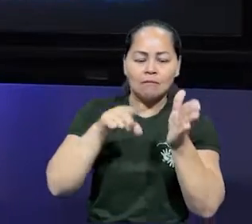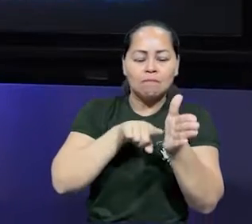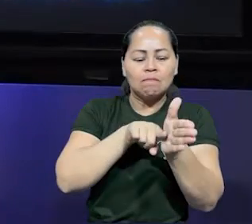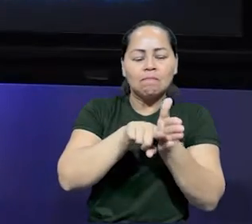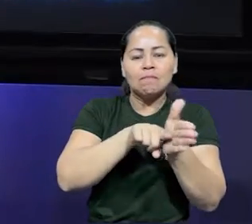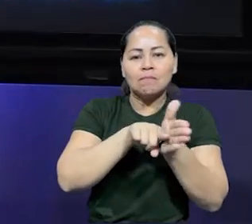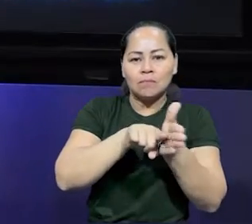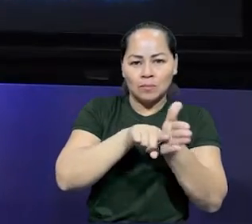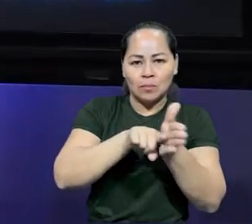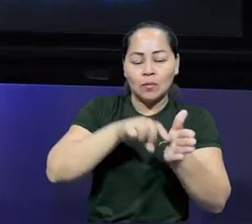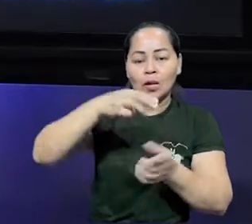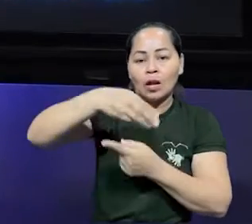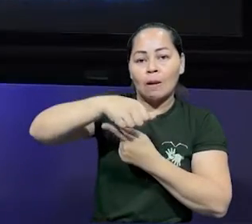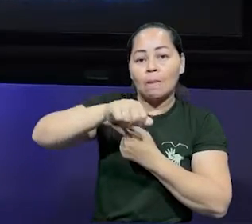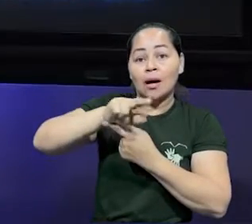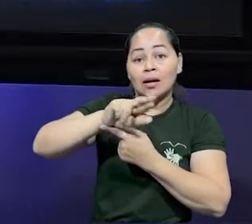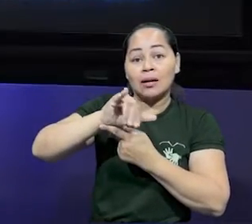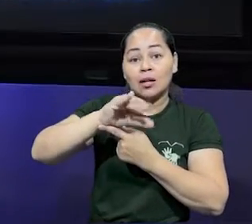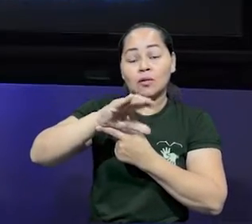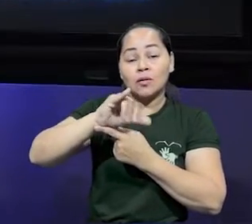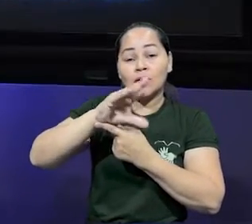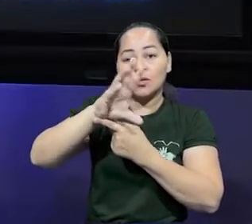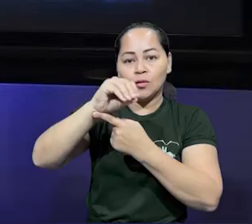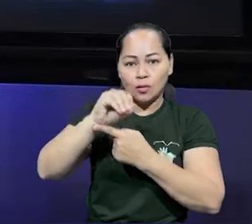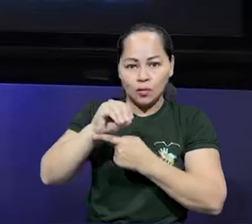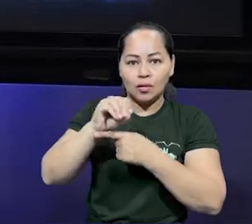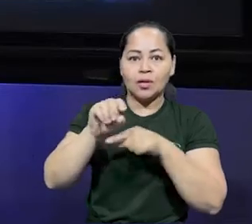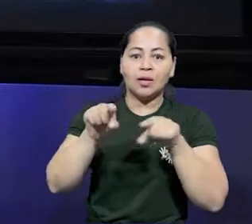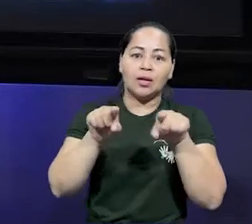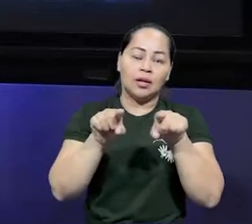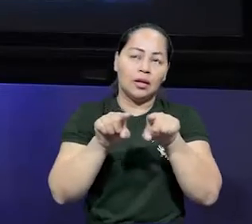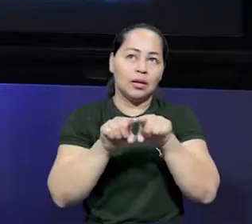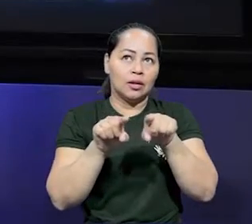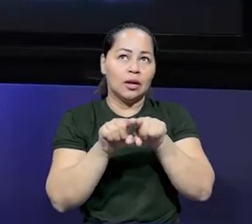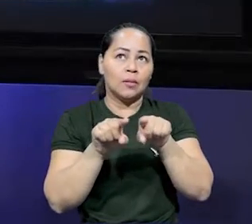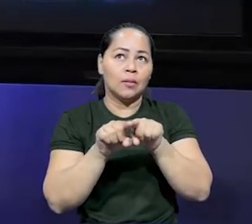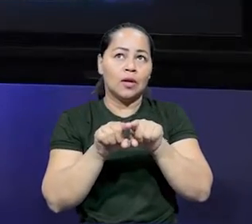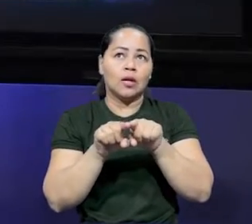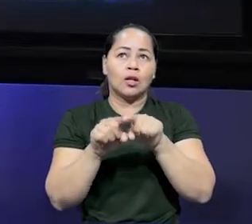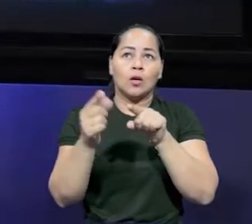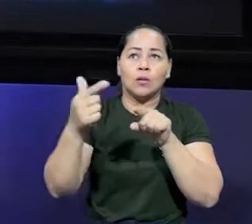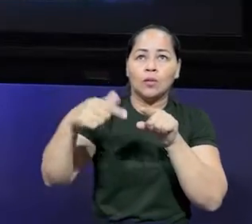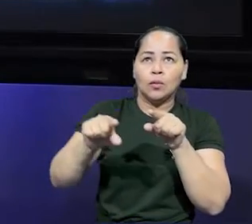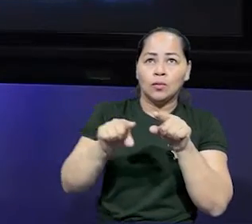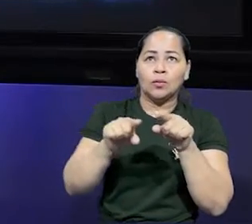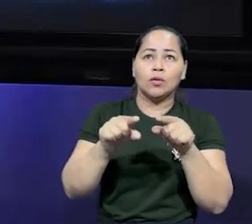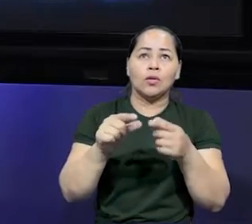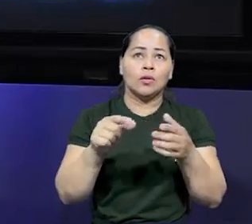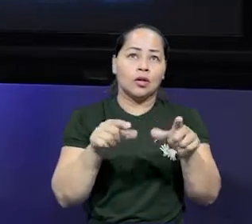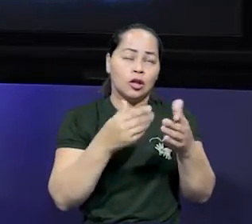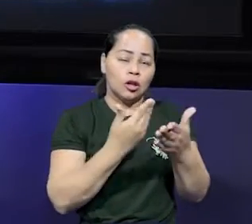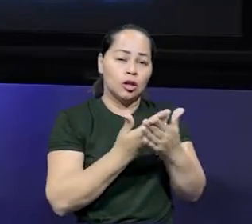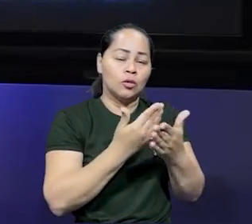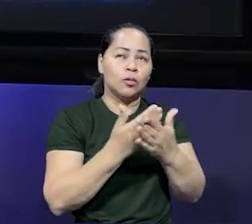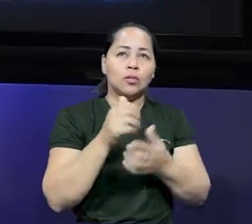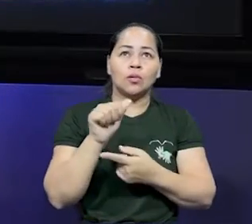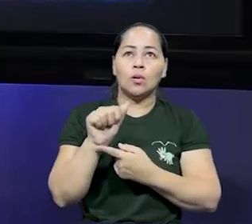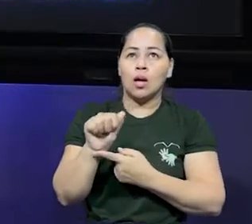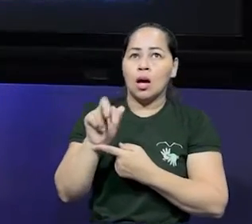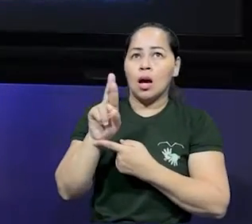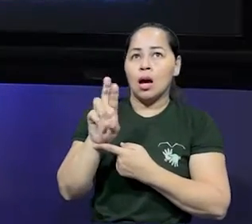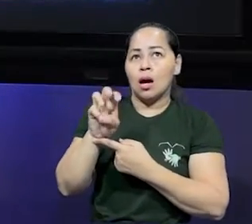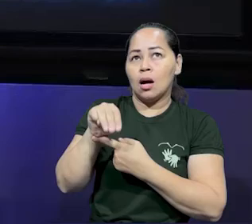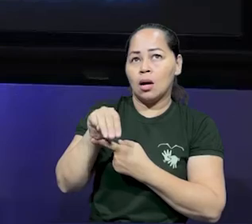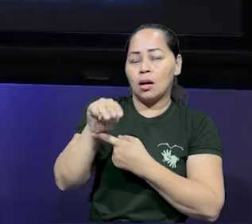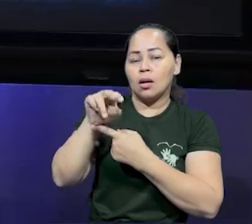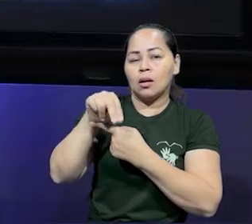o Maurício Knobel formularam uma teoria sobre que eles chamaram de adolescência normal. Essa é